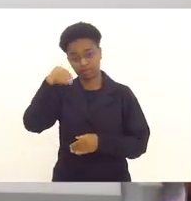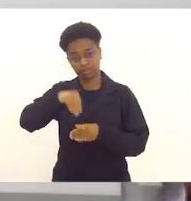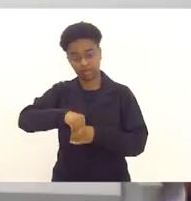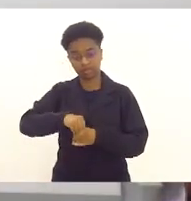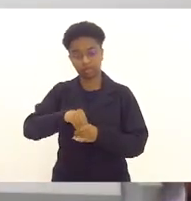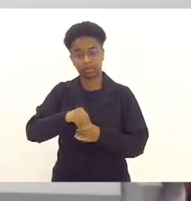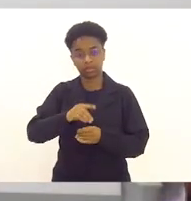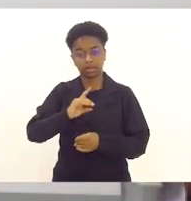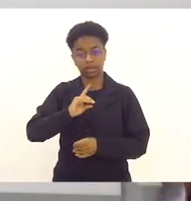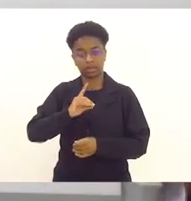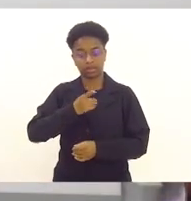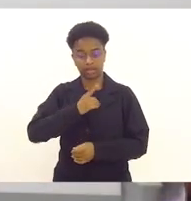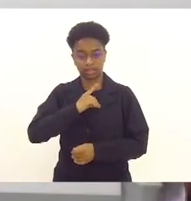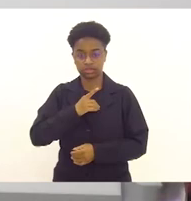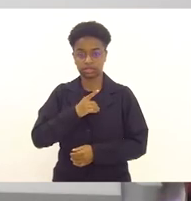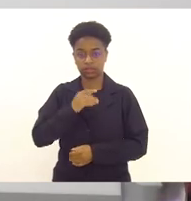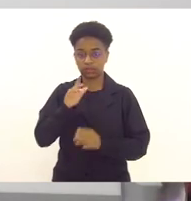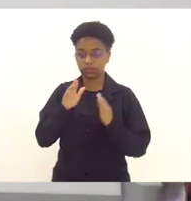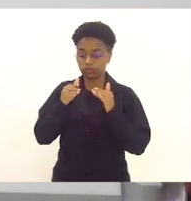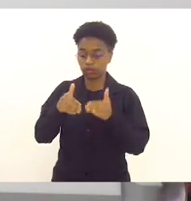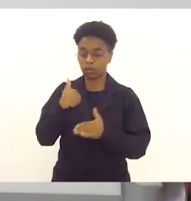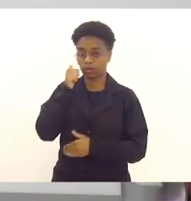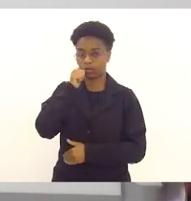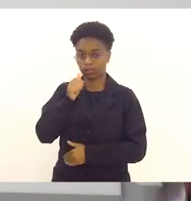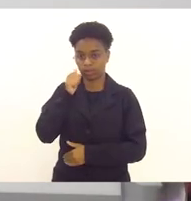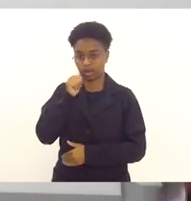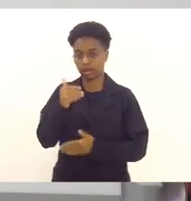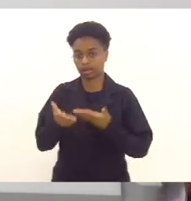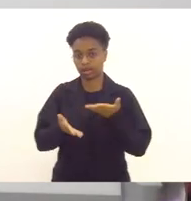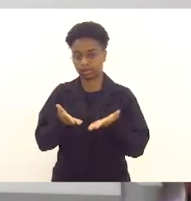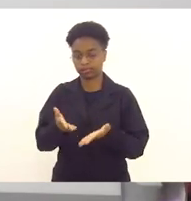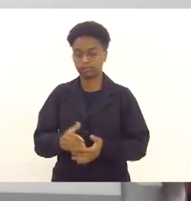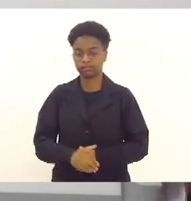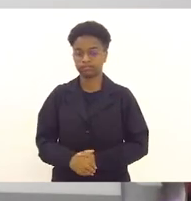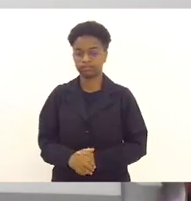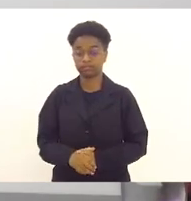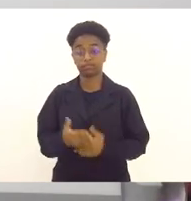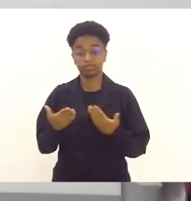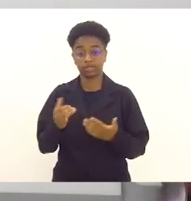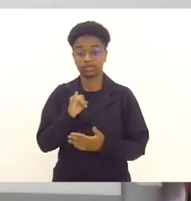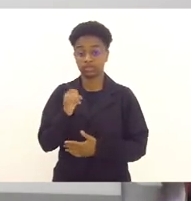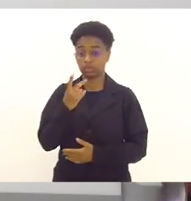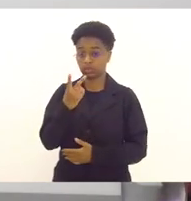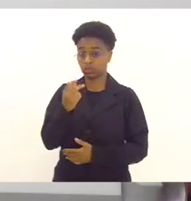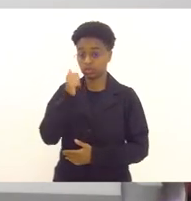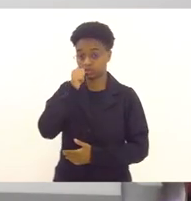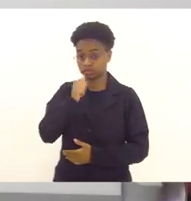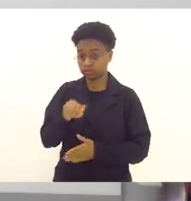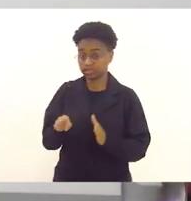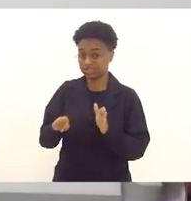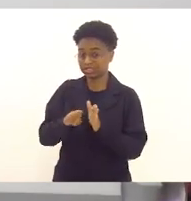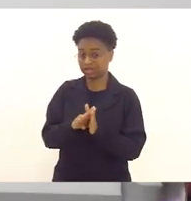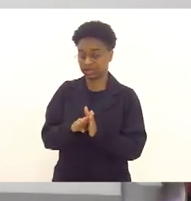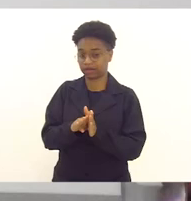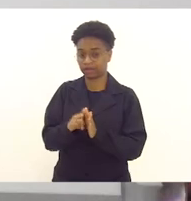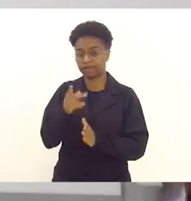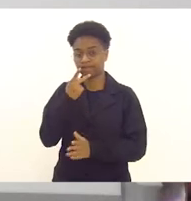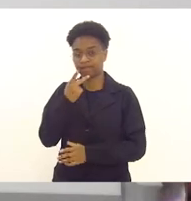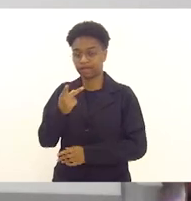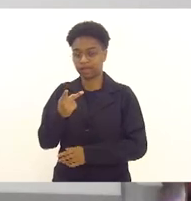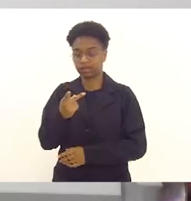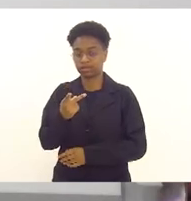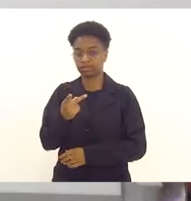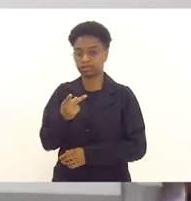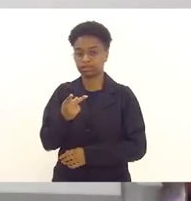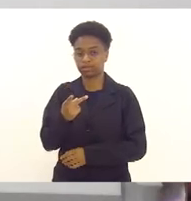o próprio nome da delegacia fala delegacia especializada no Atendimento à mulher e se chegam duas mulheres eh e falam que não